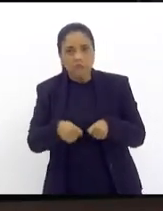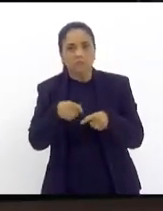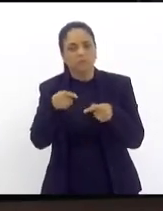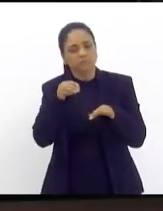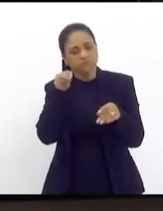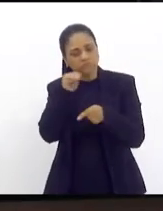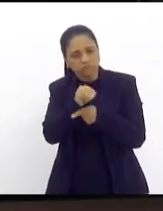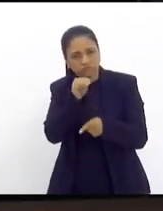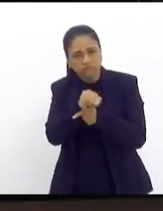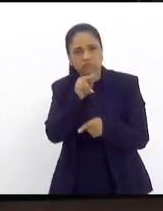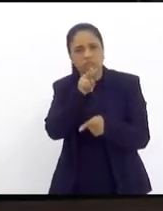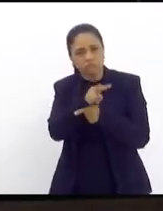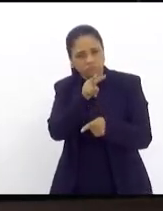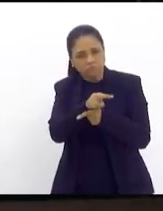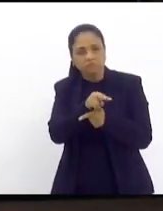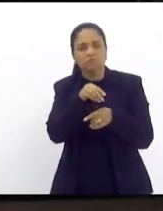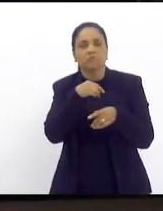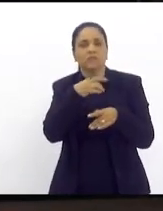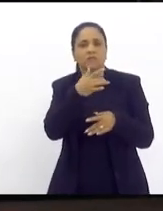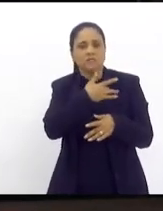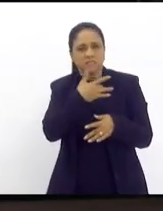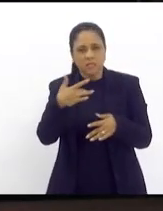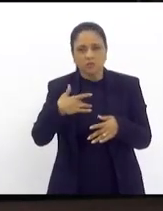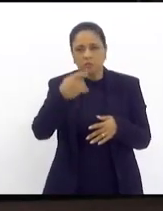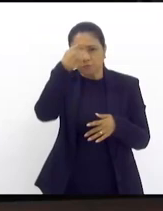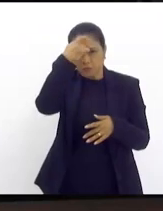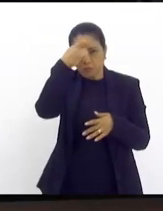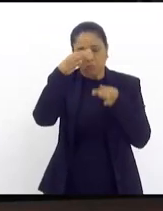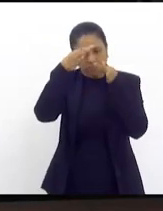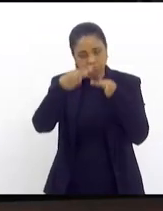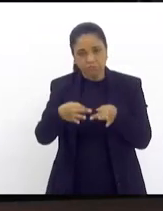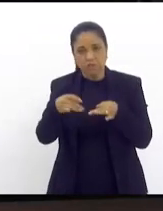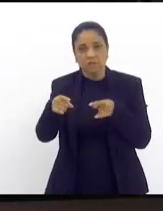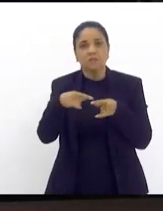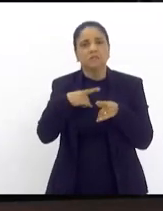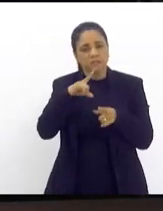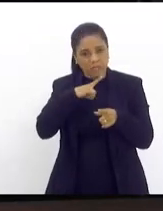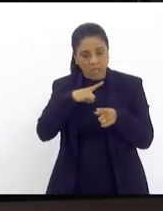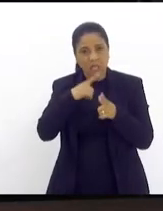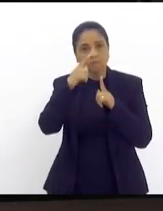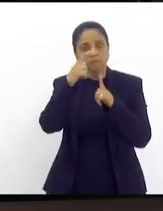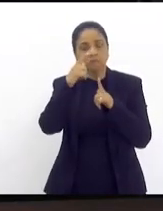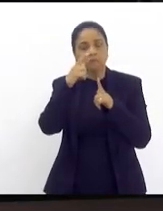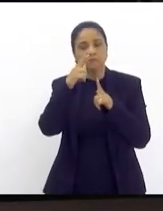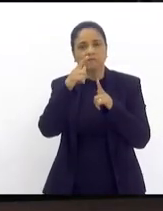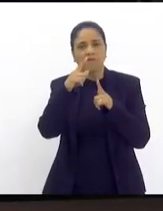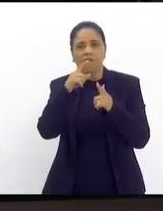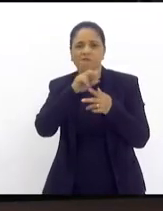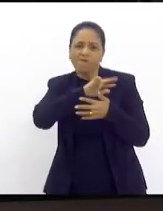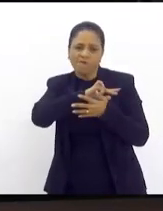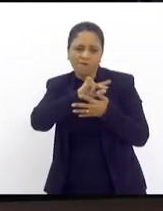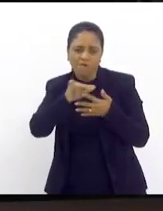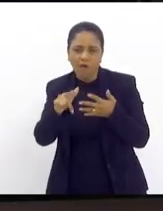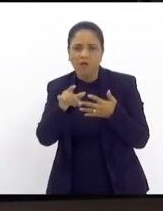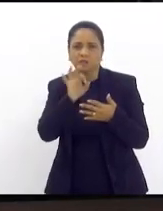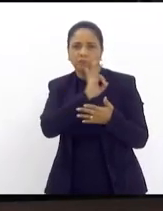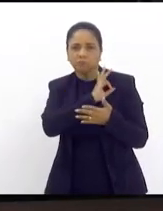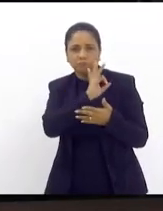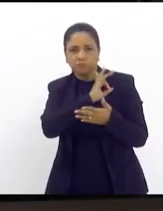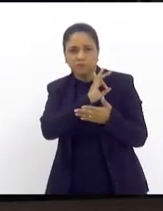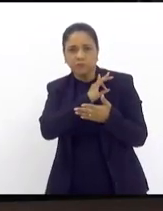concreta a gente já viu que o grande baixo o grande índice de baixa mas é nas polícias do Rio de